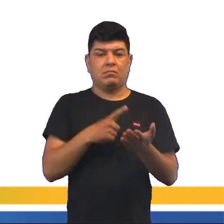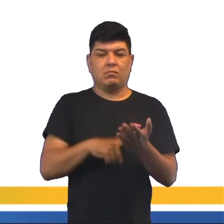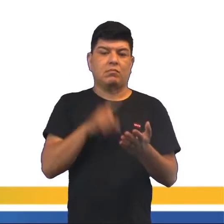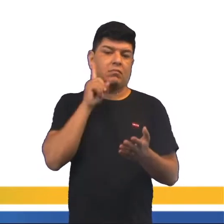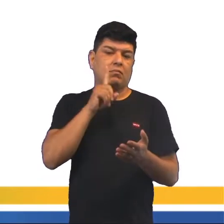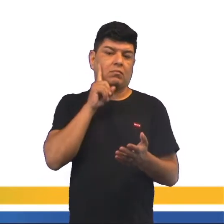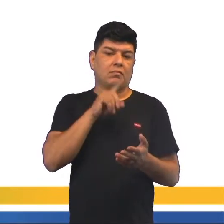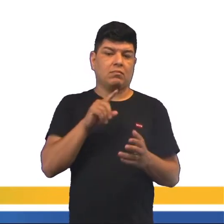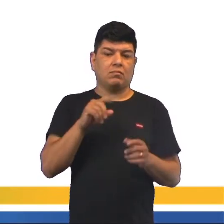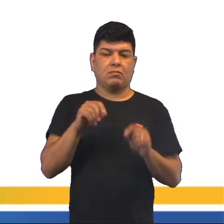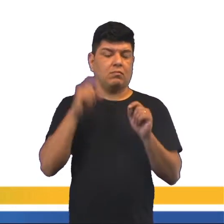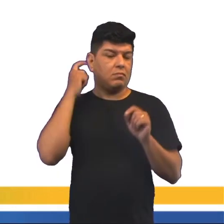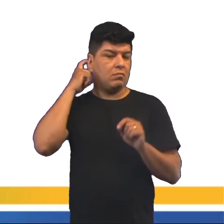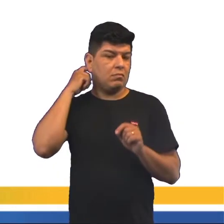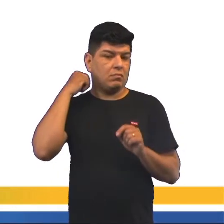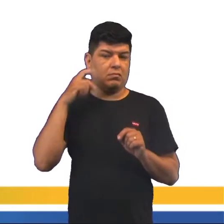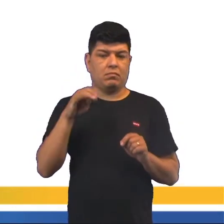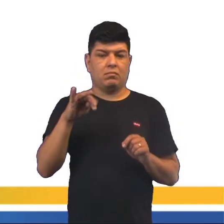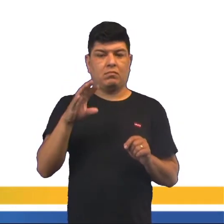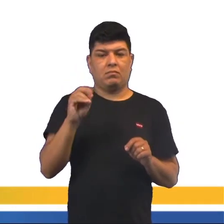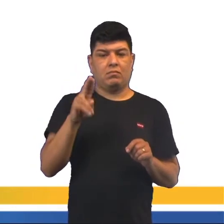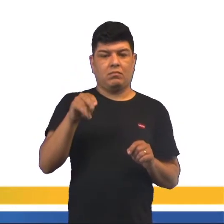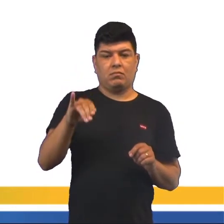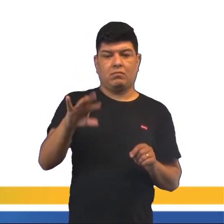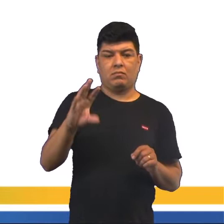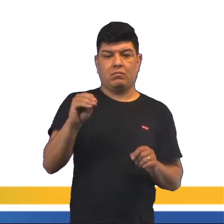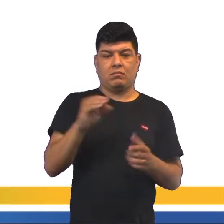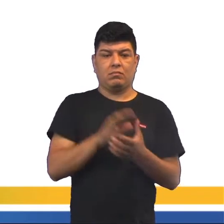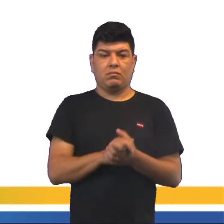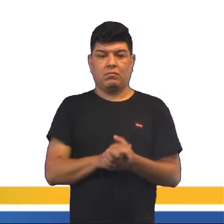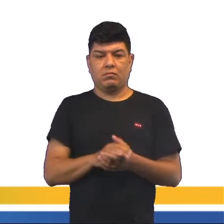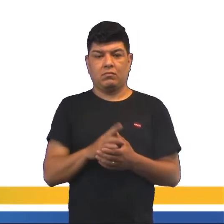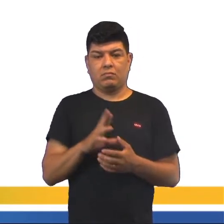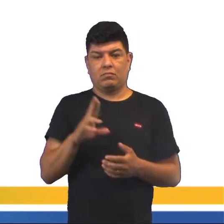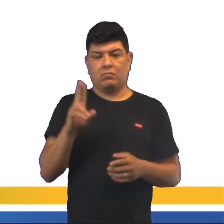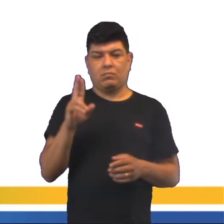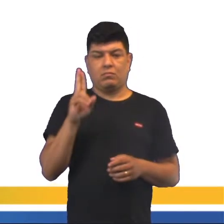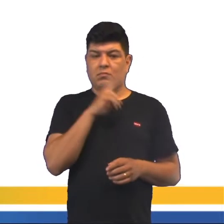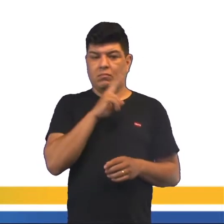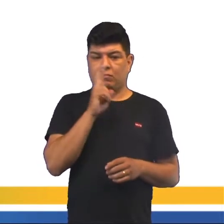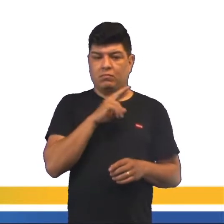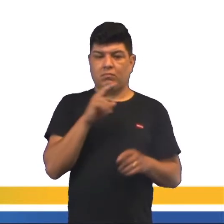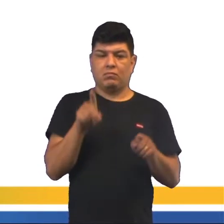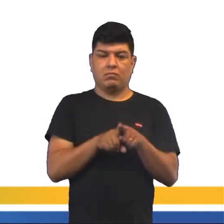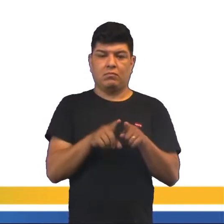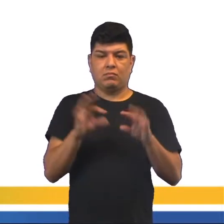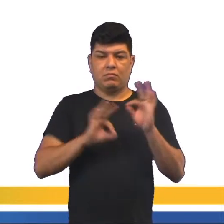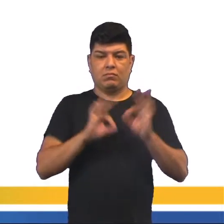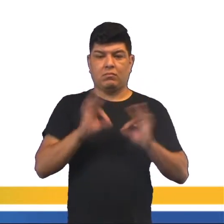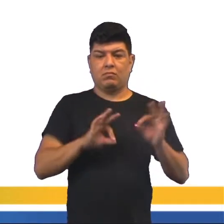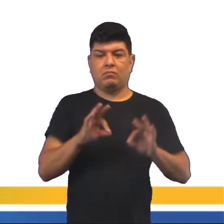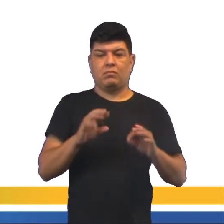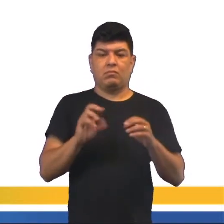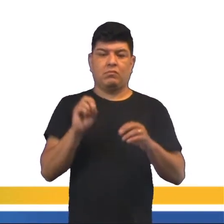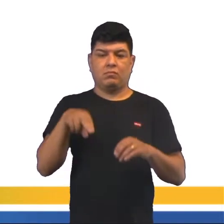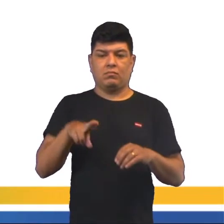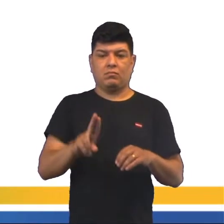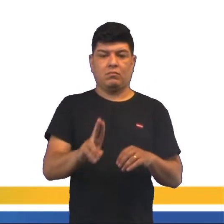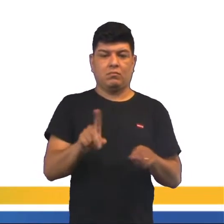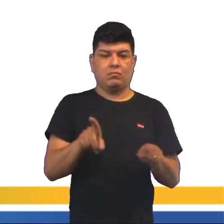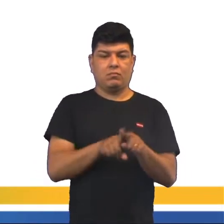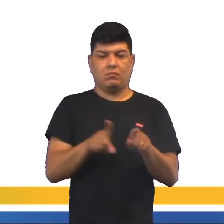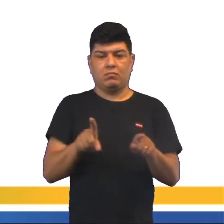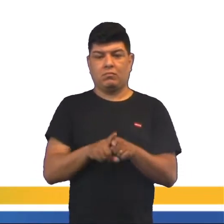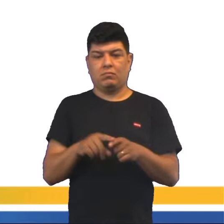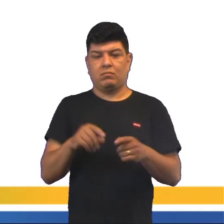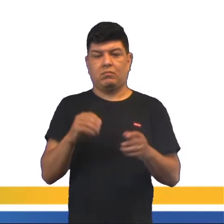pelo Holocausto, que foi o extermínio de milhares de judeus lá nos campos de concentração. Após a realização de acordos entre os